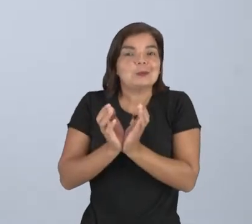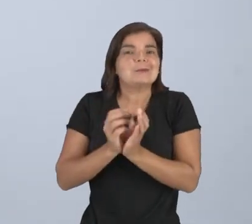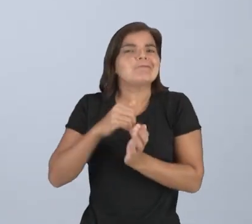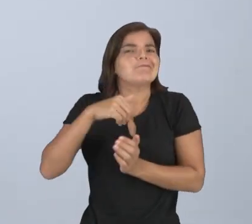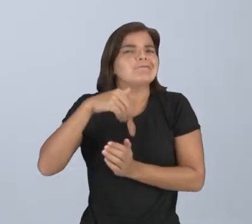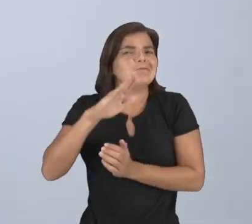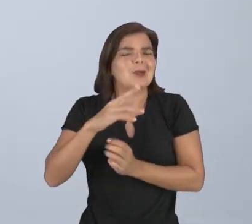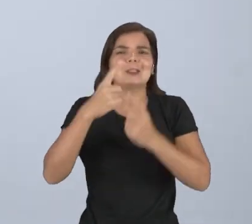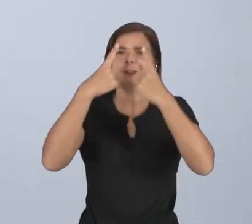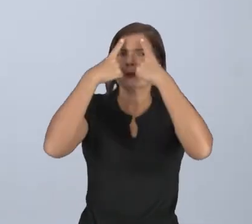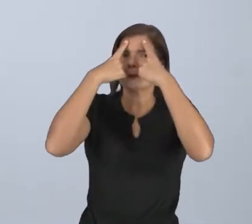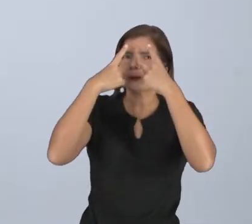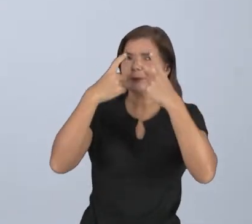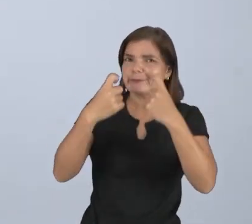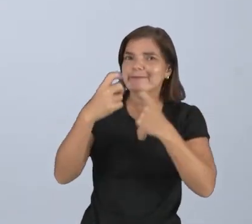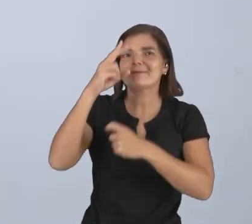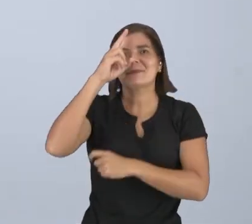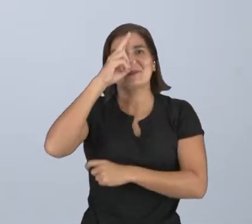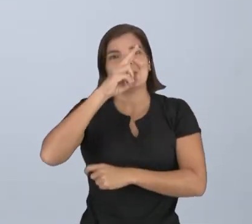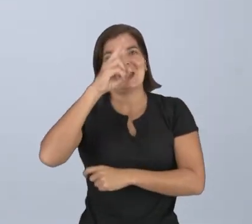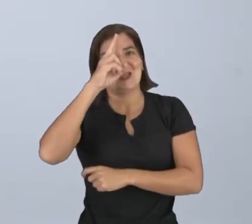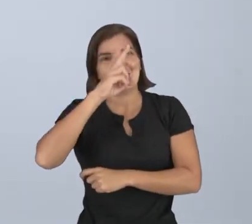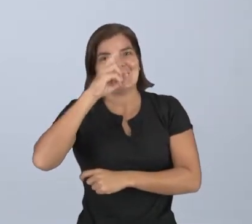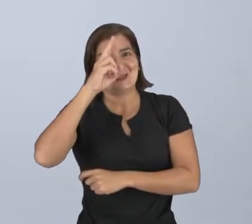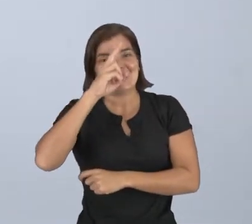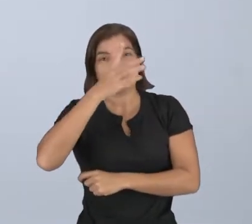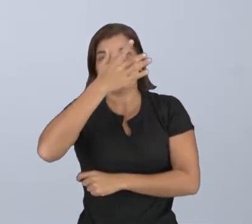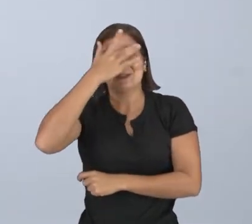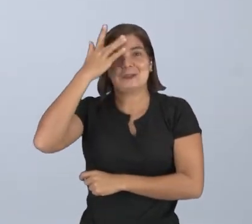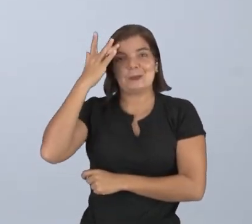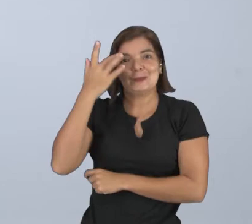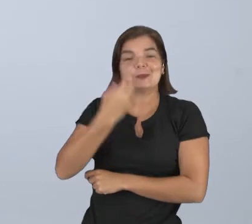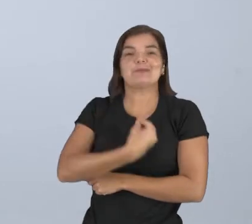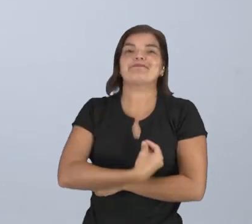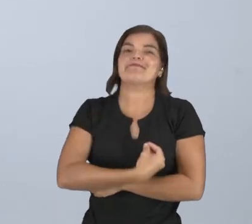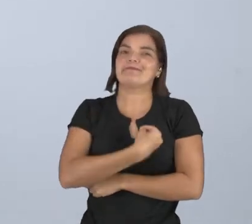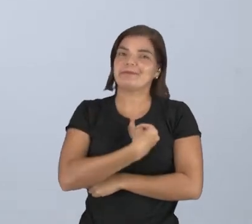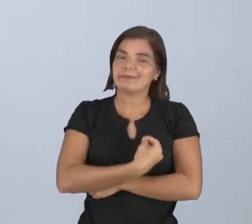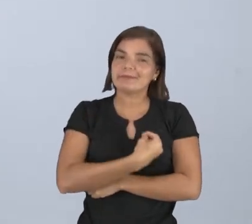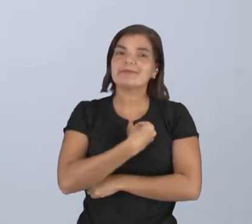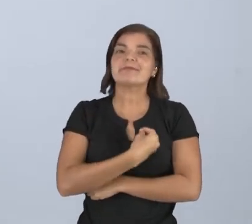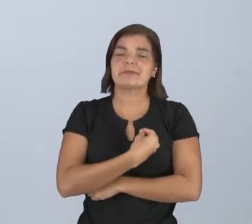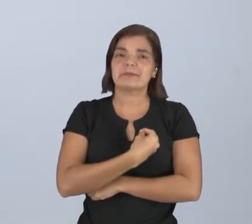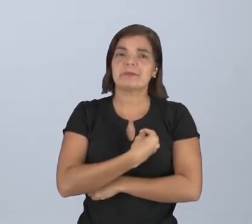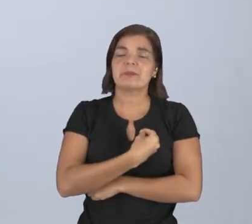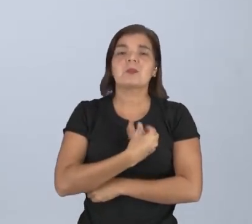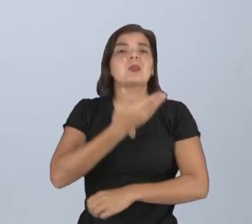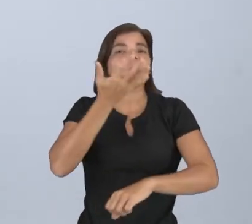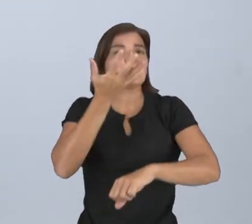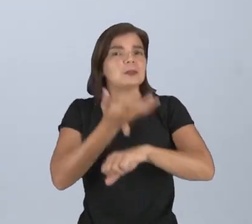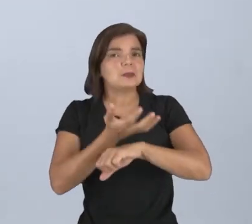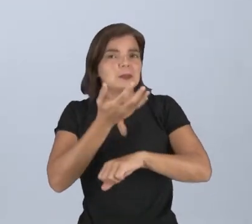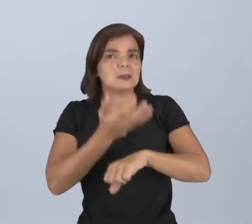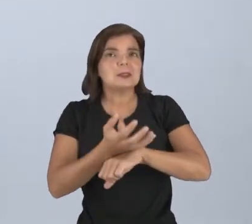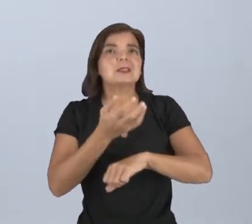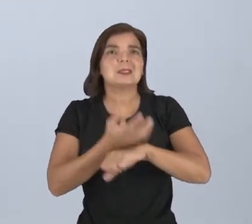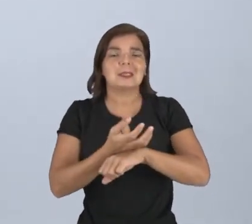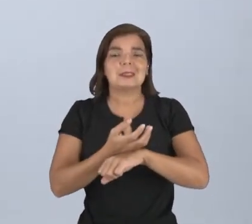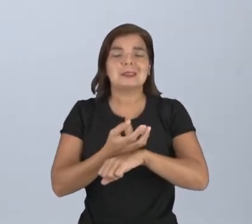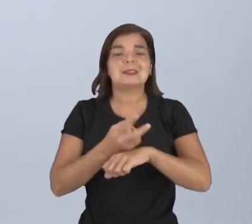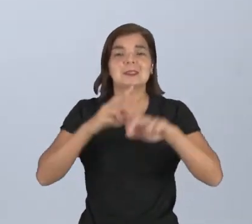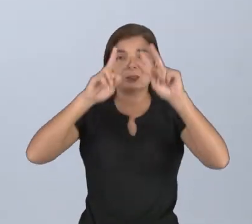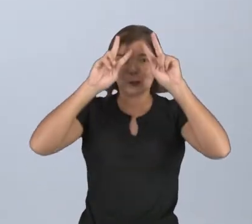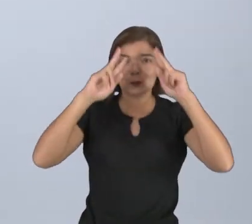dos mais violentos da história da humanidade, né? A história é uma disciplina das humanidades.